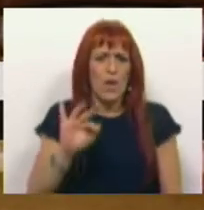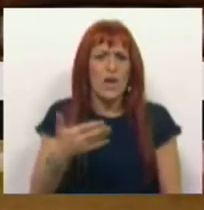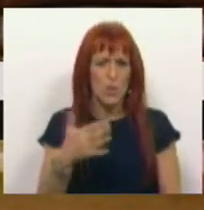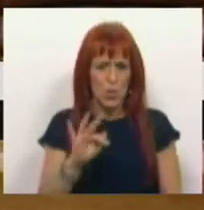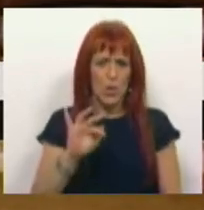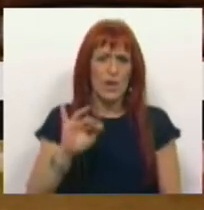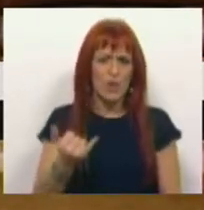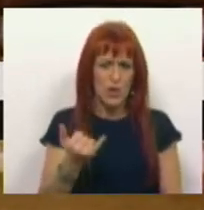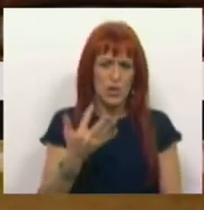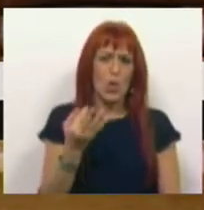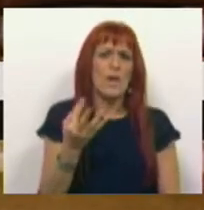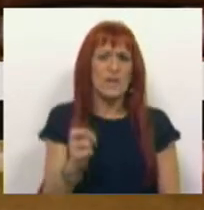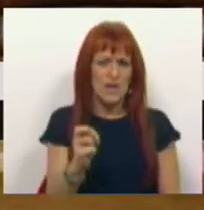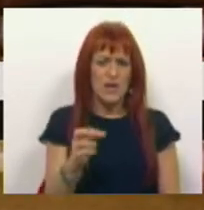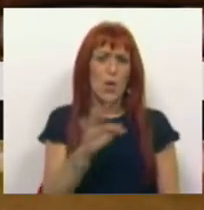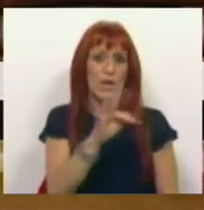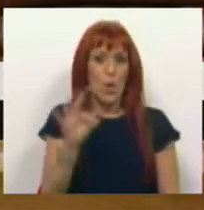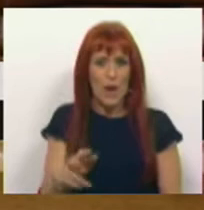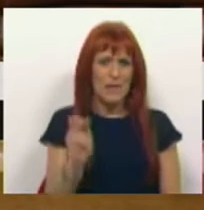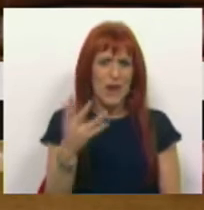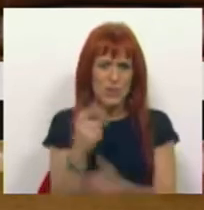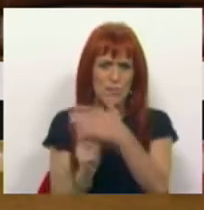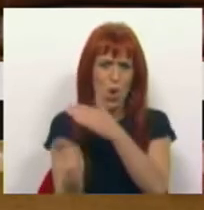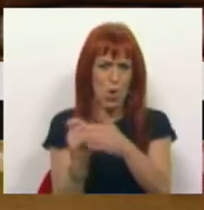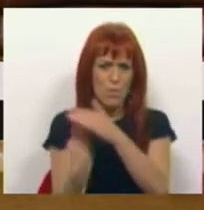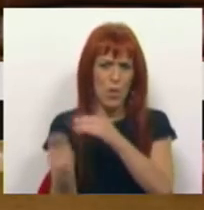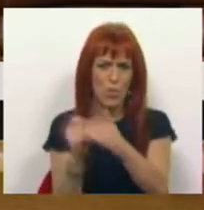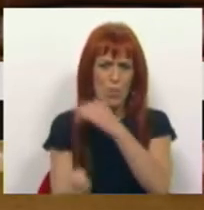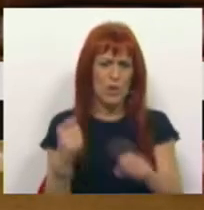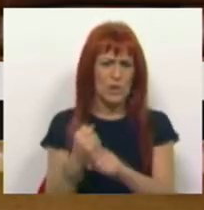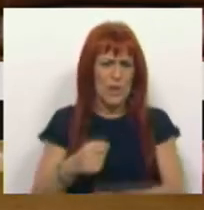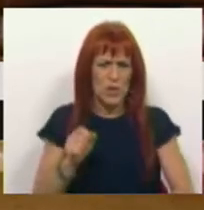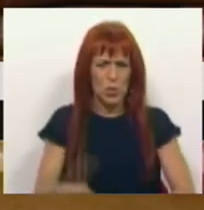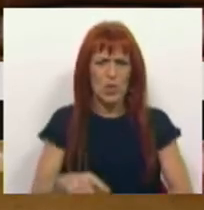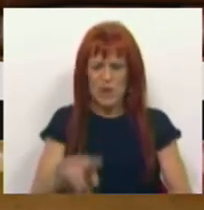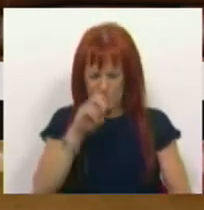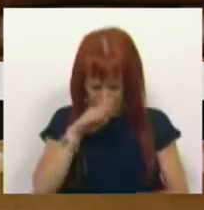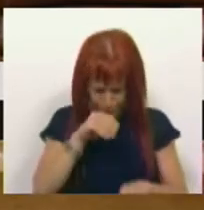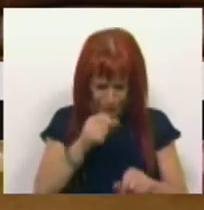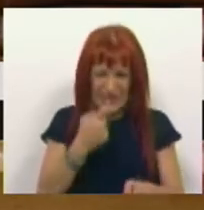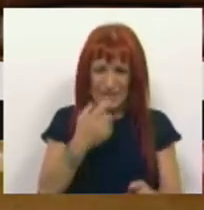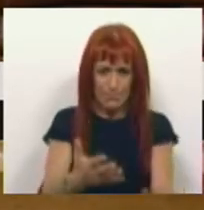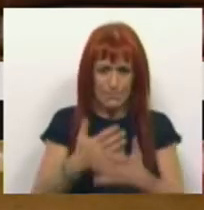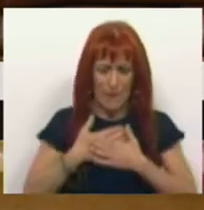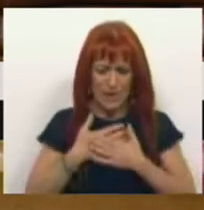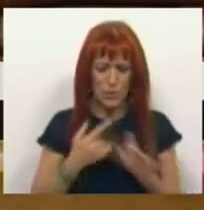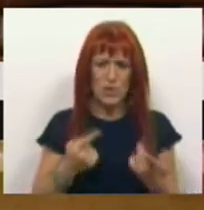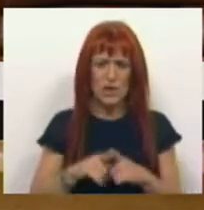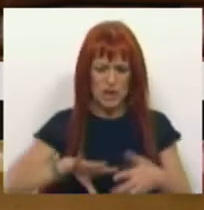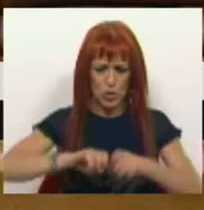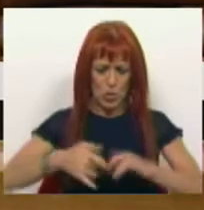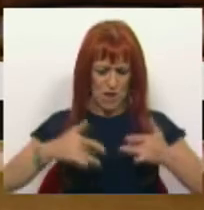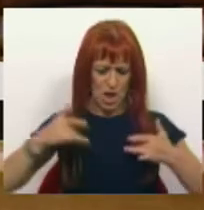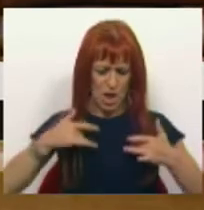41, 42, 43, 44 anos de descontos, de trabalho duro, a respirar a poeira da pedra que lhes destrói